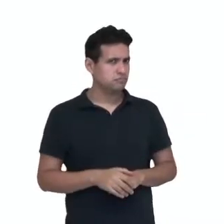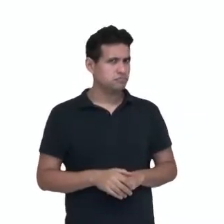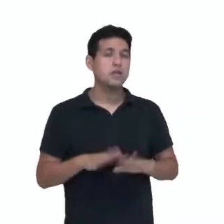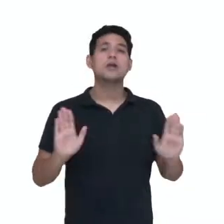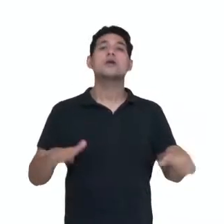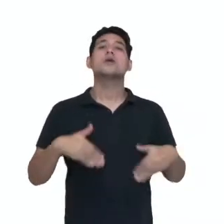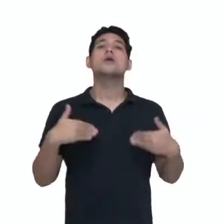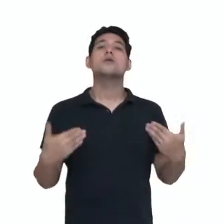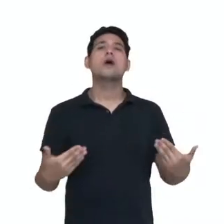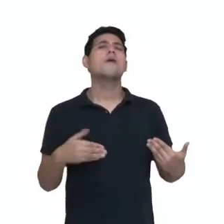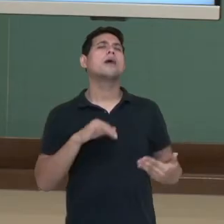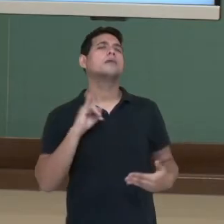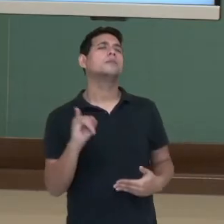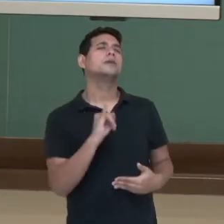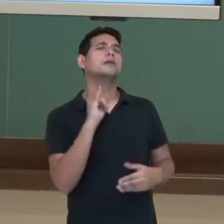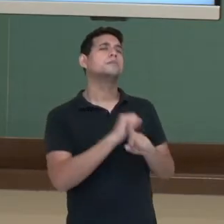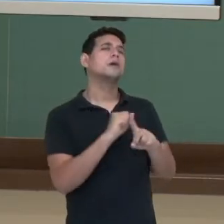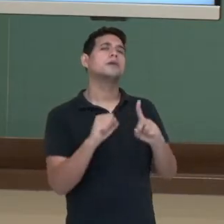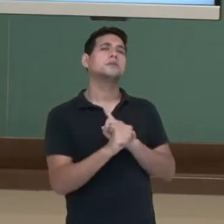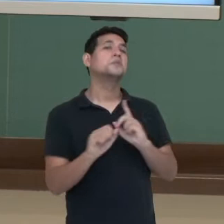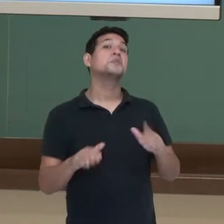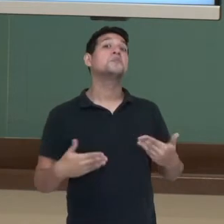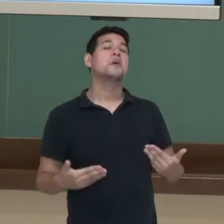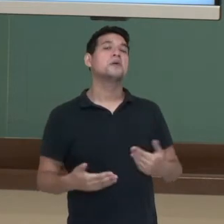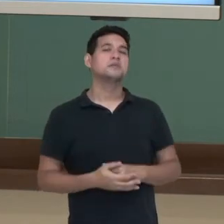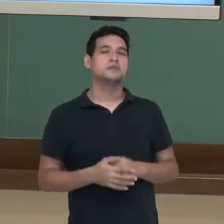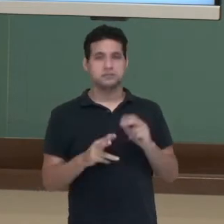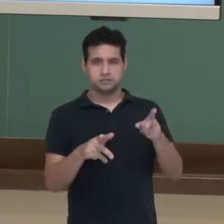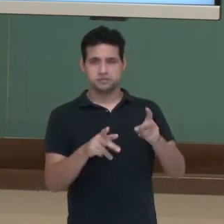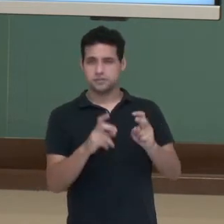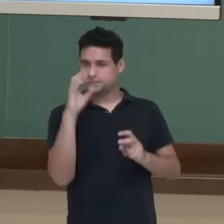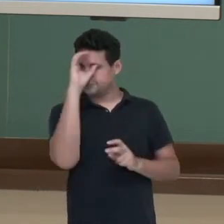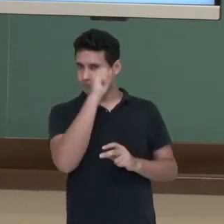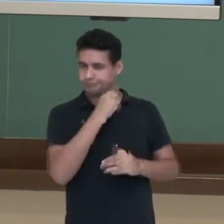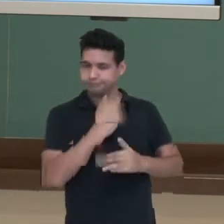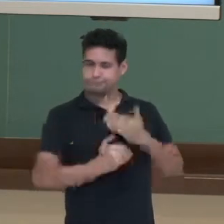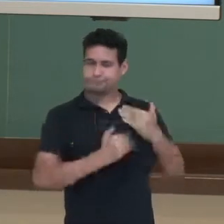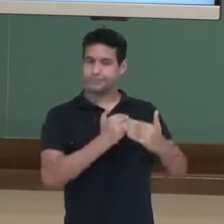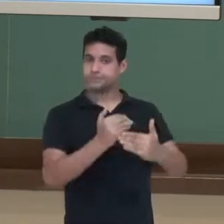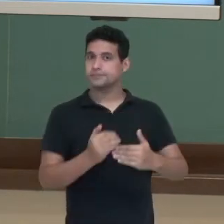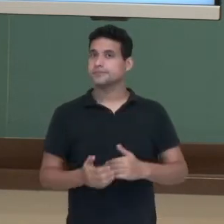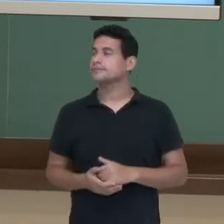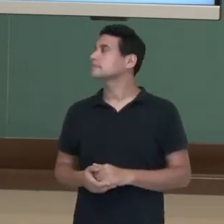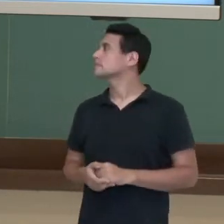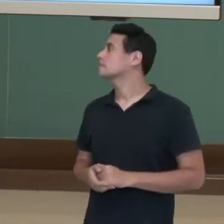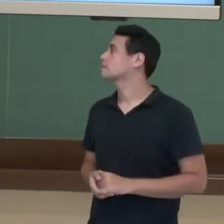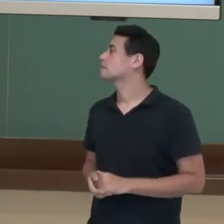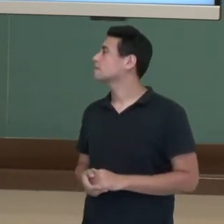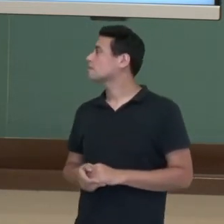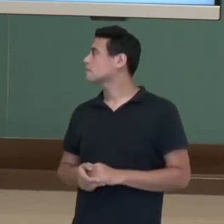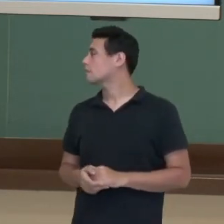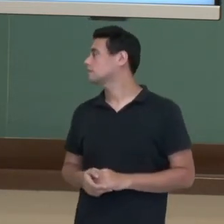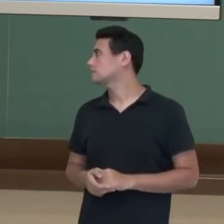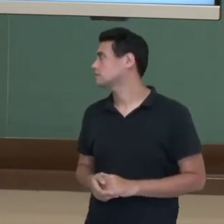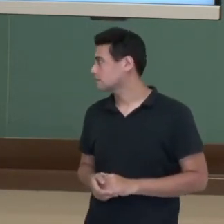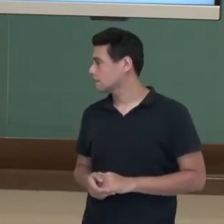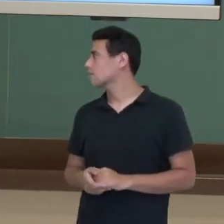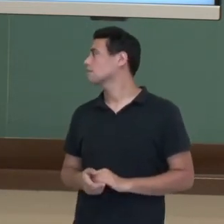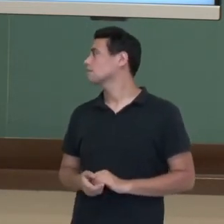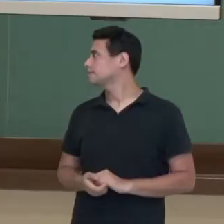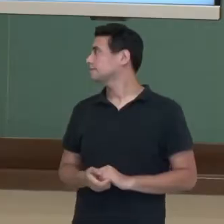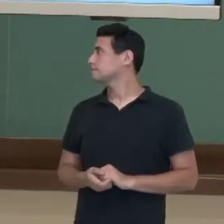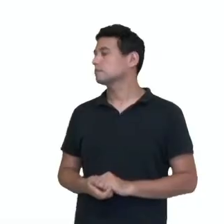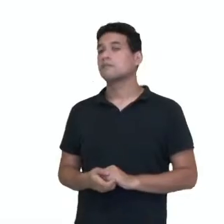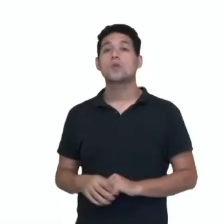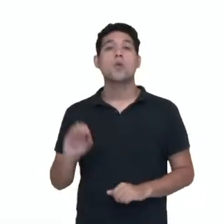a importância para a sociedade? Vamos a seguir. Aqui, a saber,